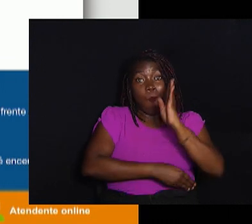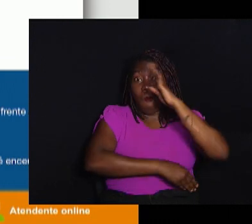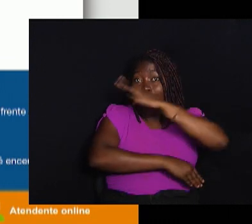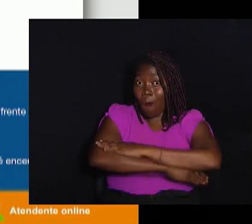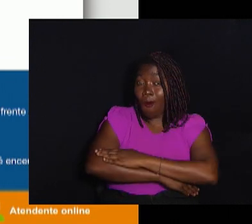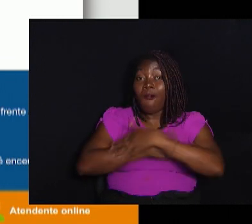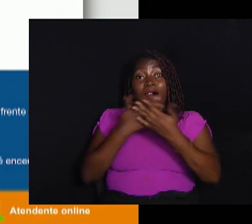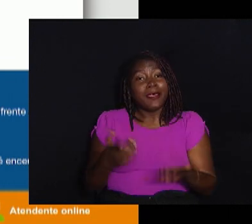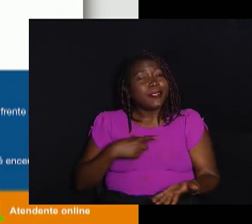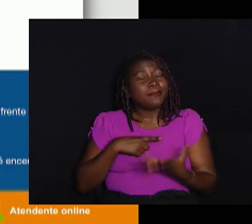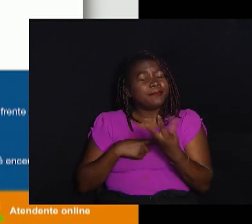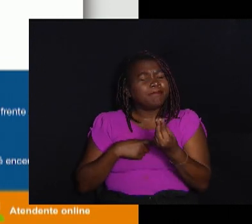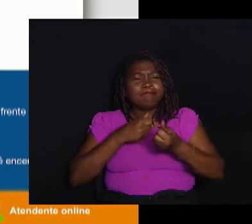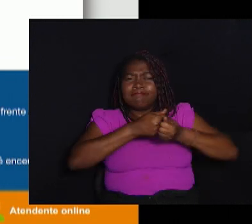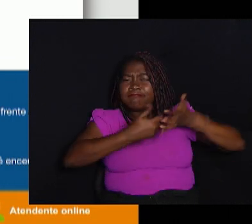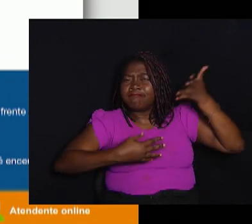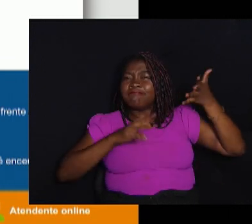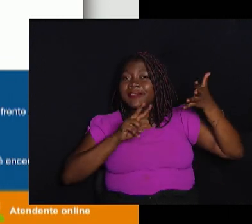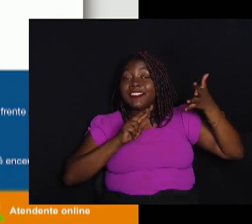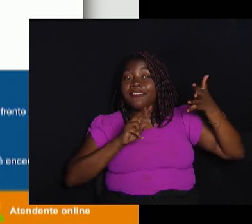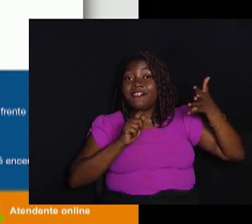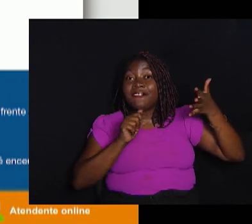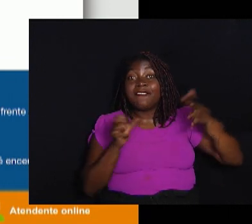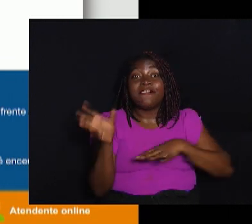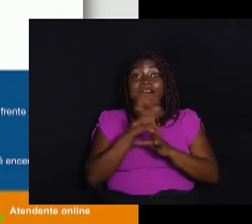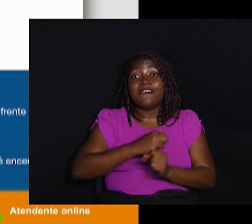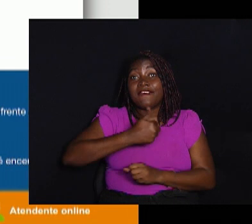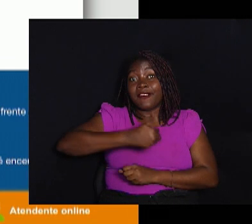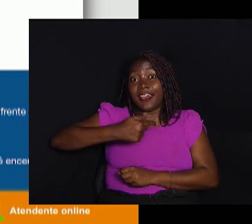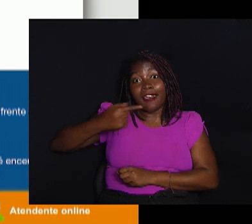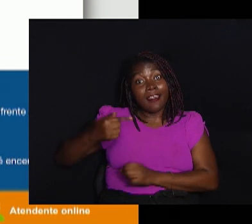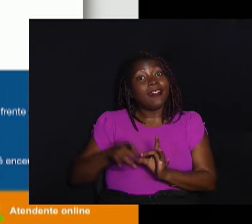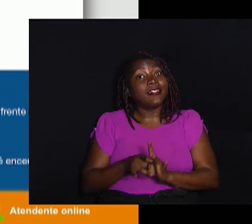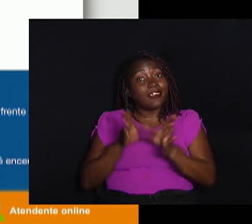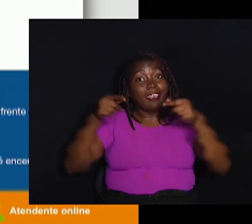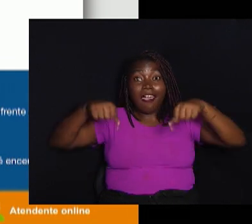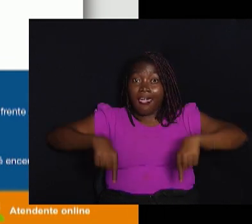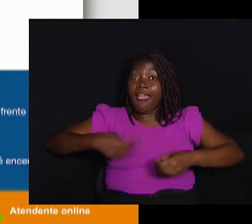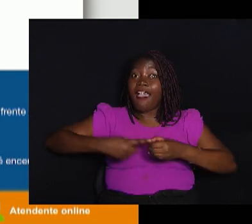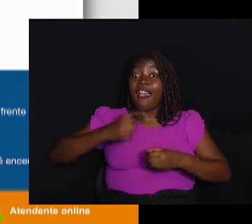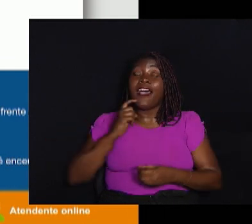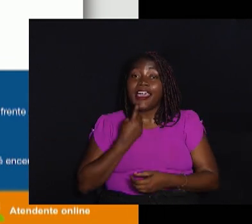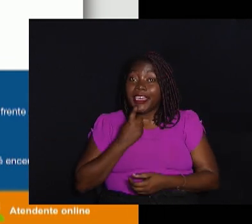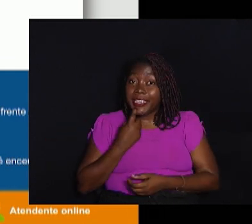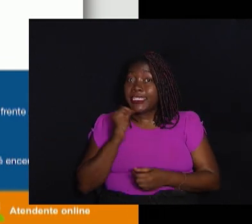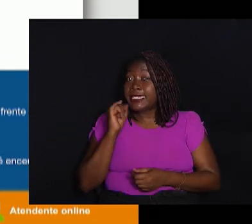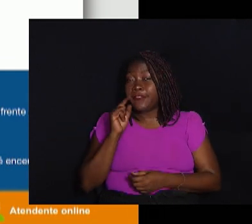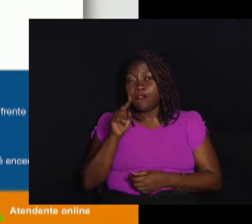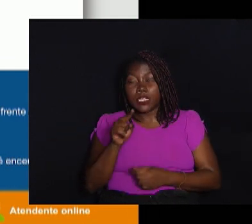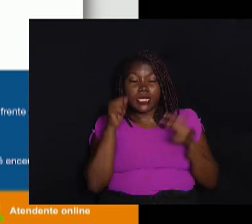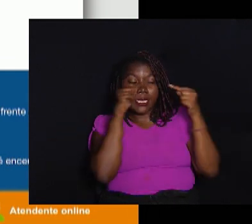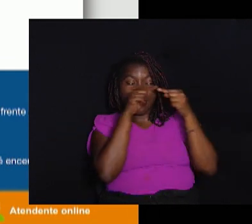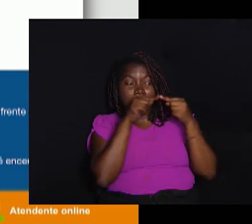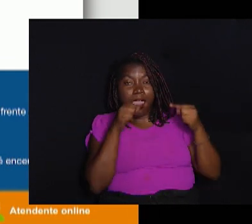Então tem muitas vagas, hein? São 117 que estão disponíveis aqui para a cidade de Campinas. Se você se encaixa